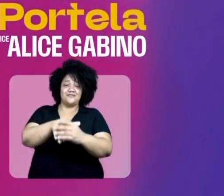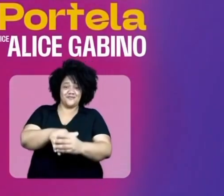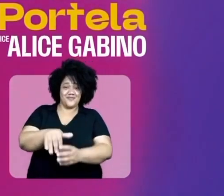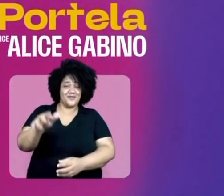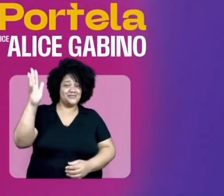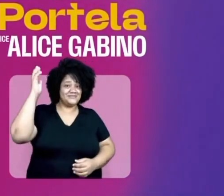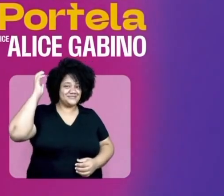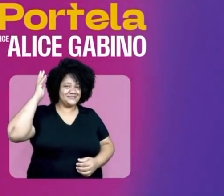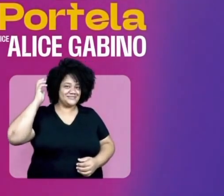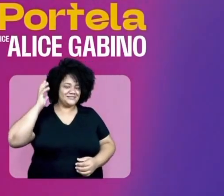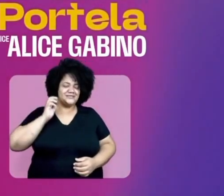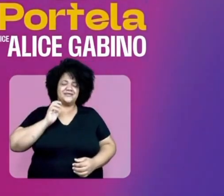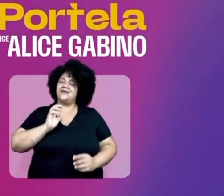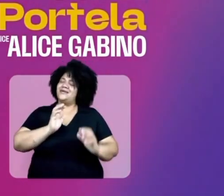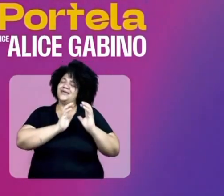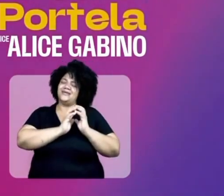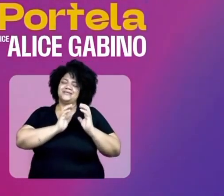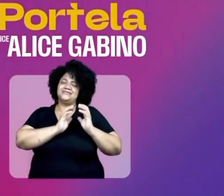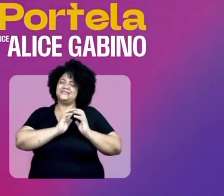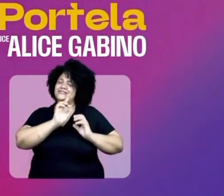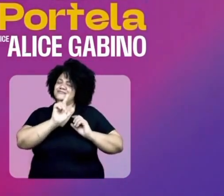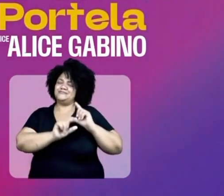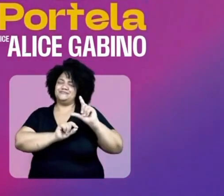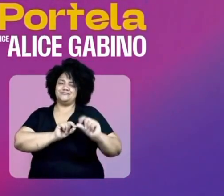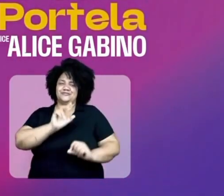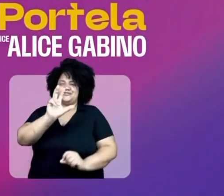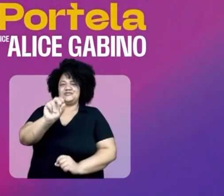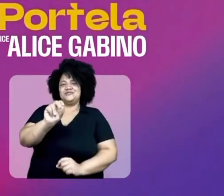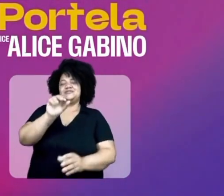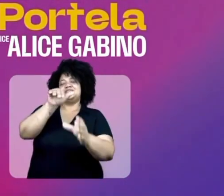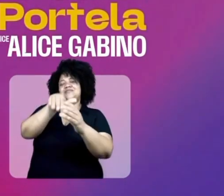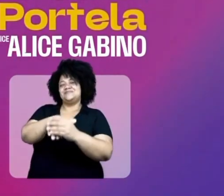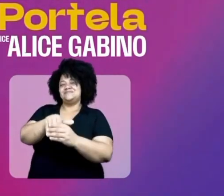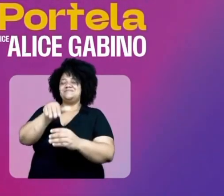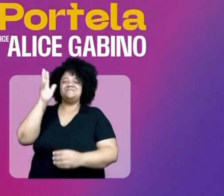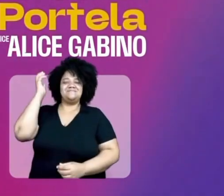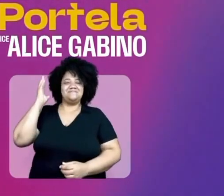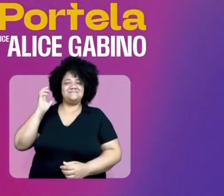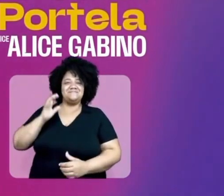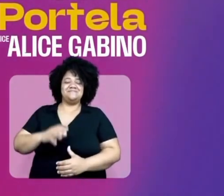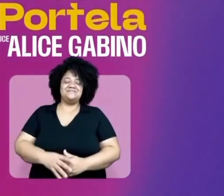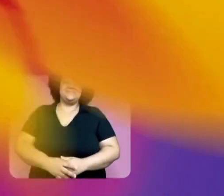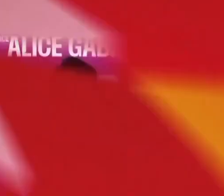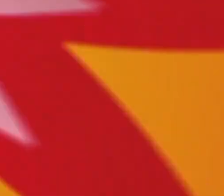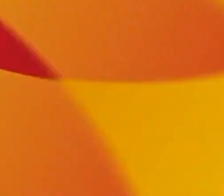Agora ela, Recife é 50, vota Dani Portela.